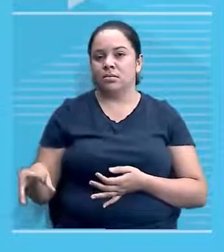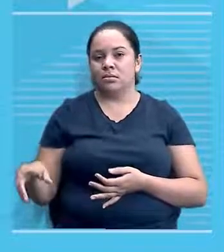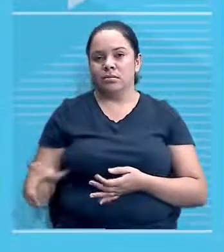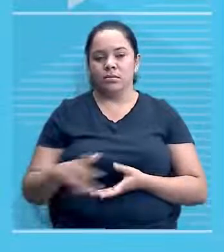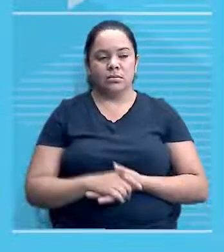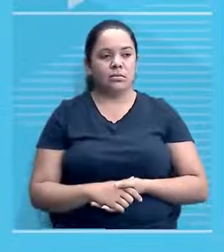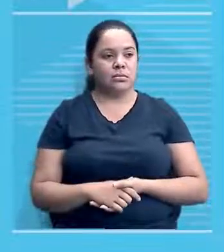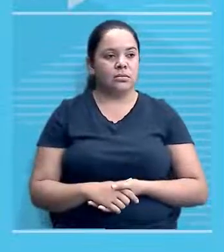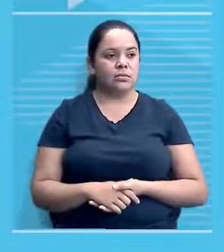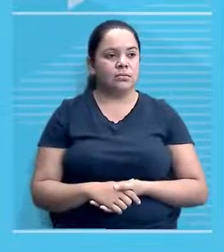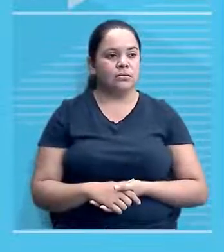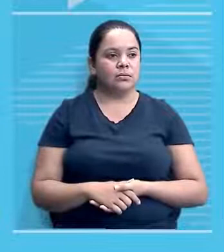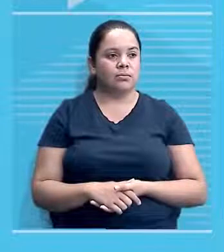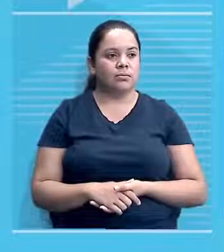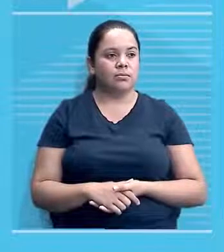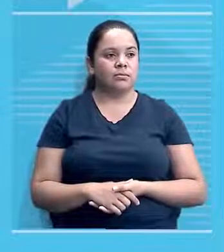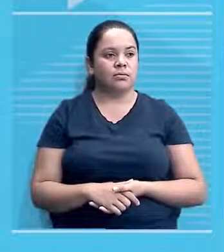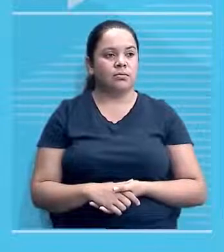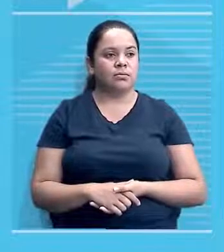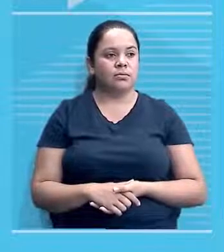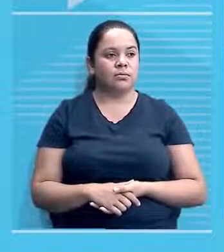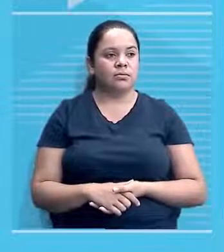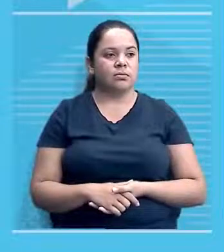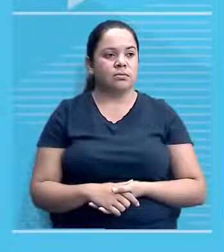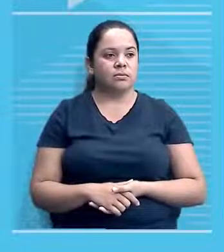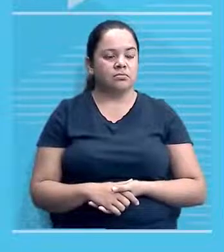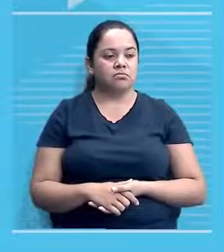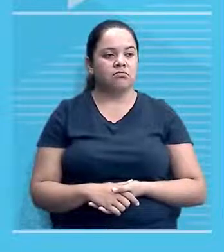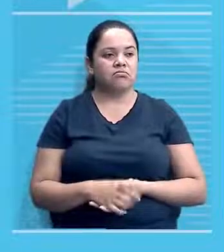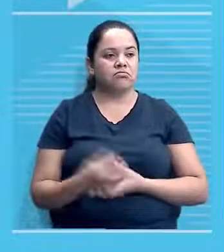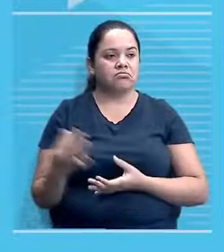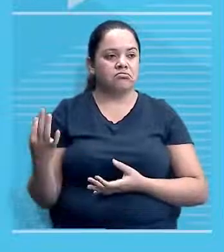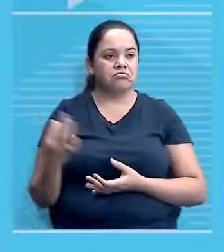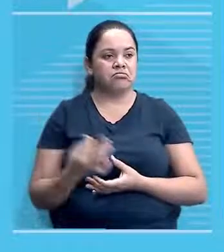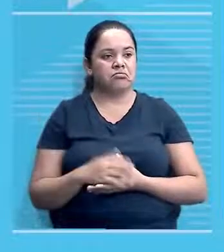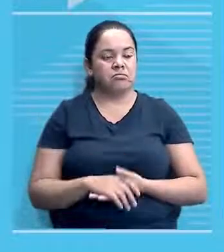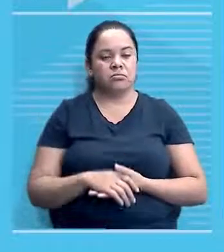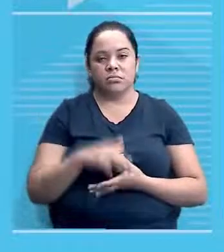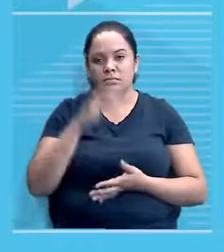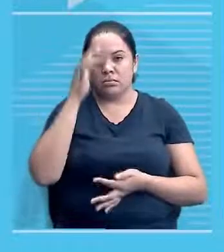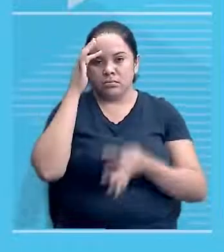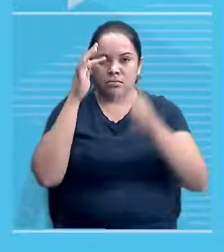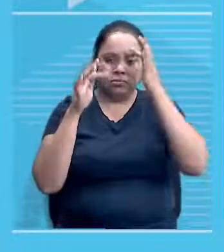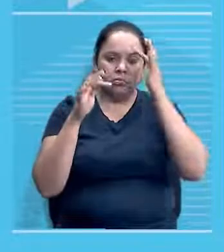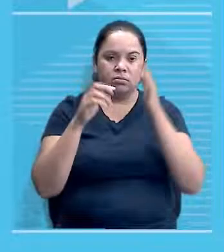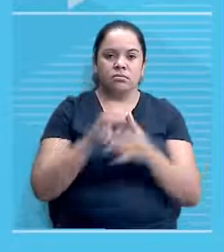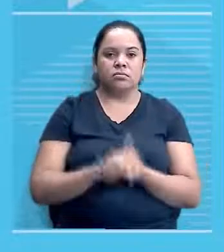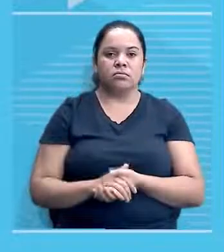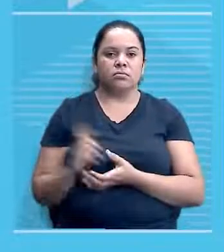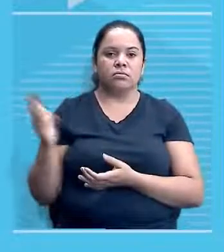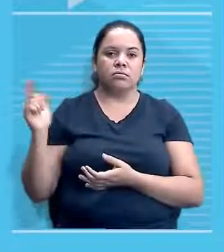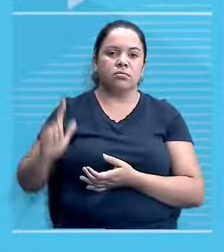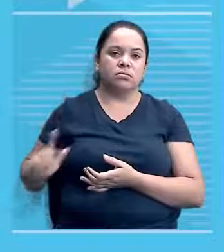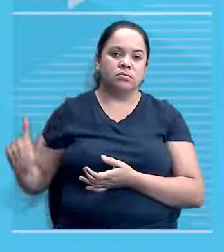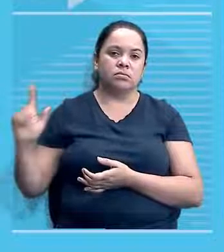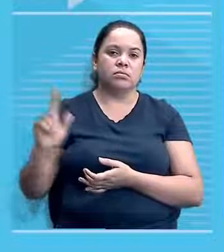tá aí é uma expressão magnífica da filosofia da literatura